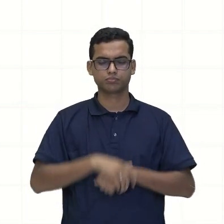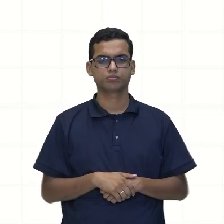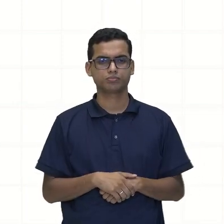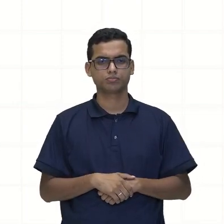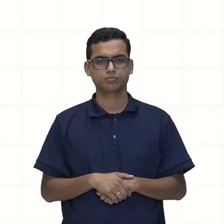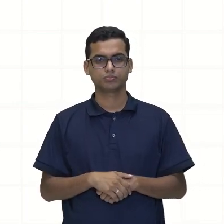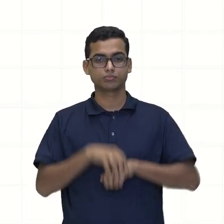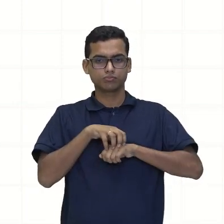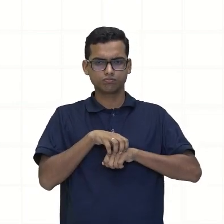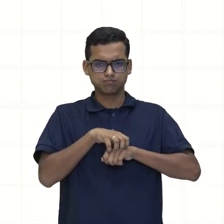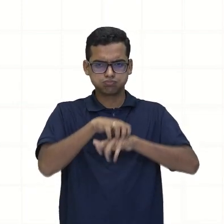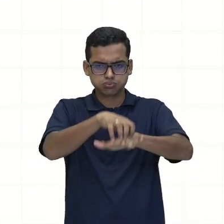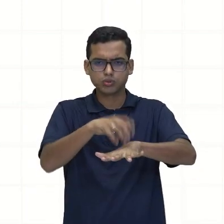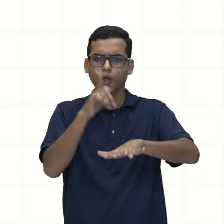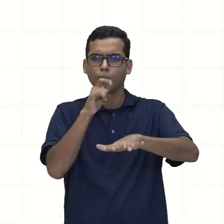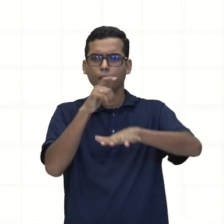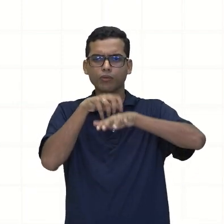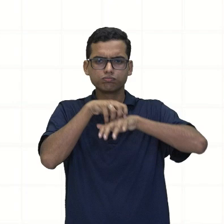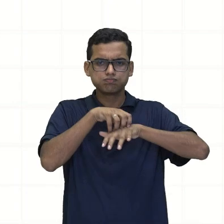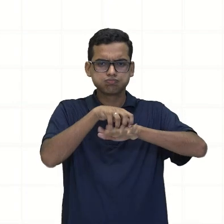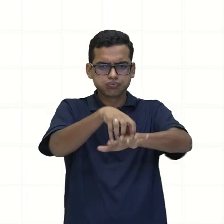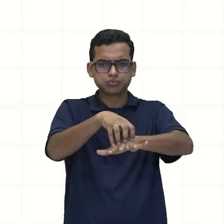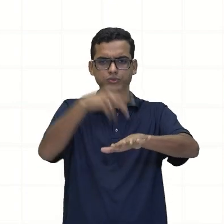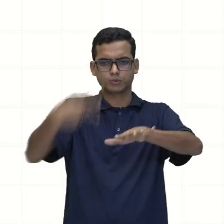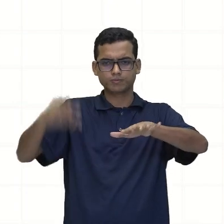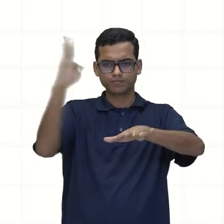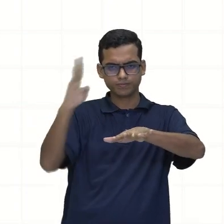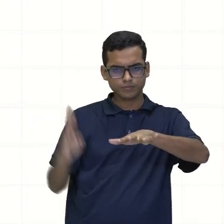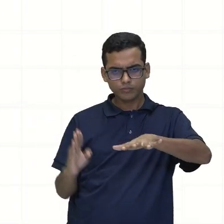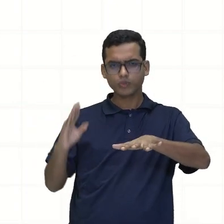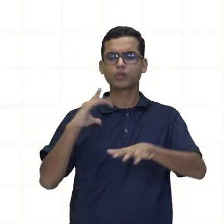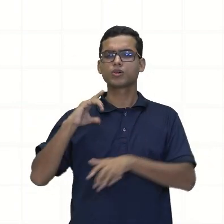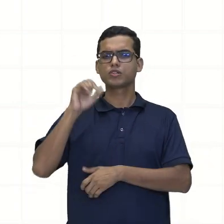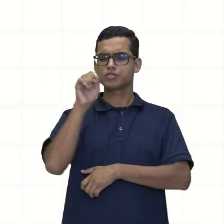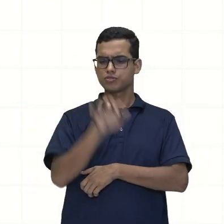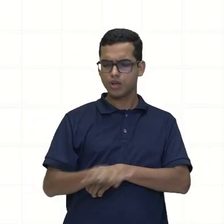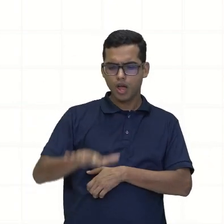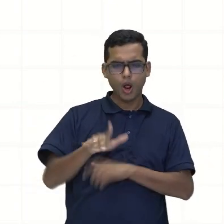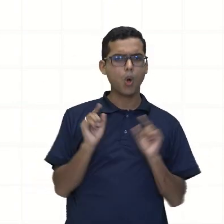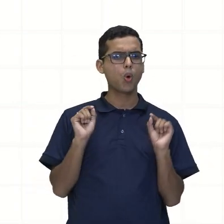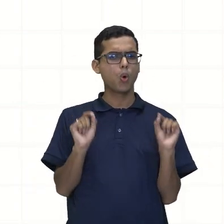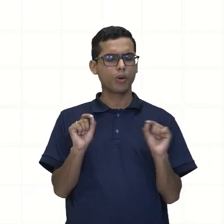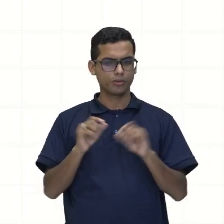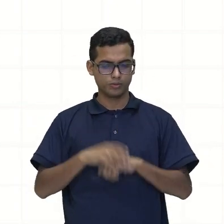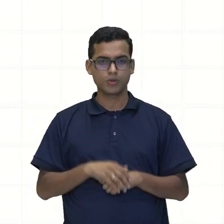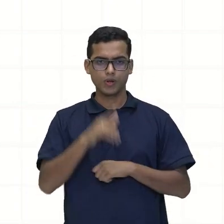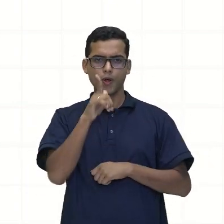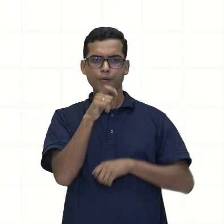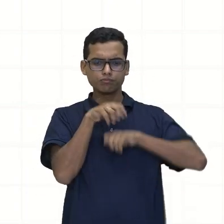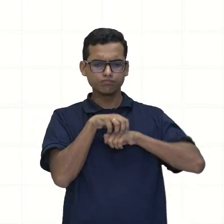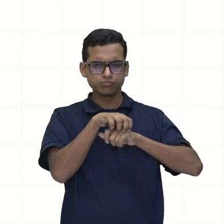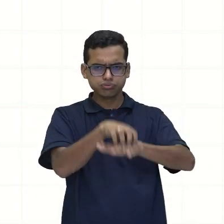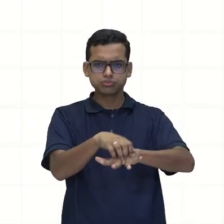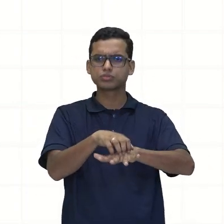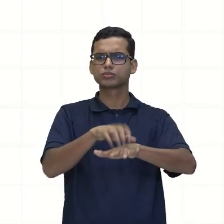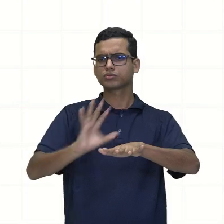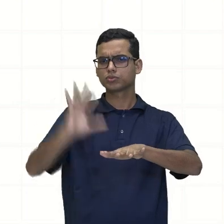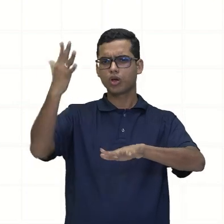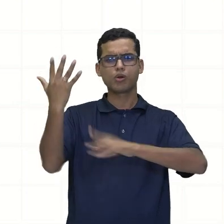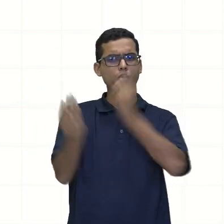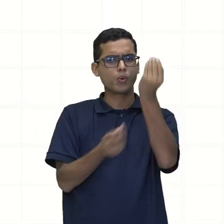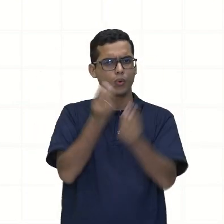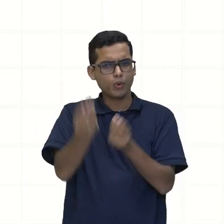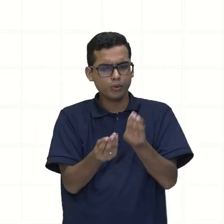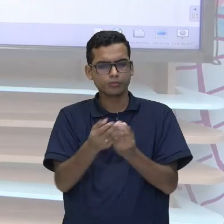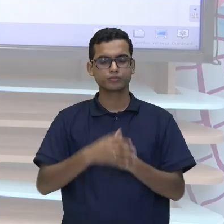da população residente no Brasil, verifique que esse abastecimento ele é feito principalmente,